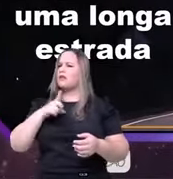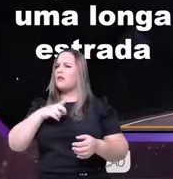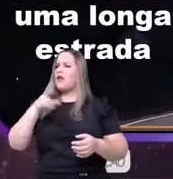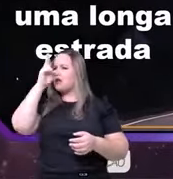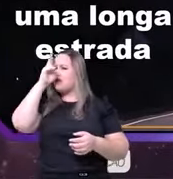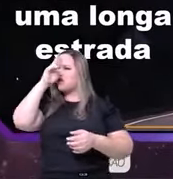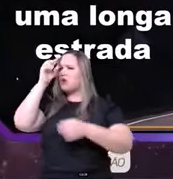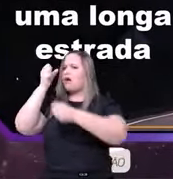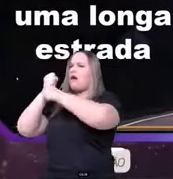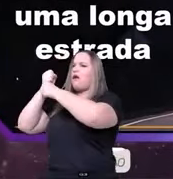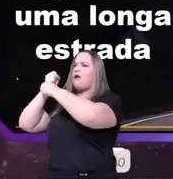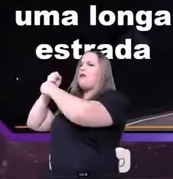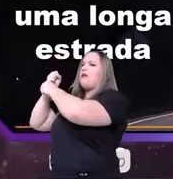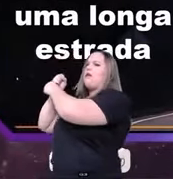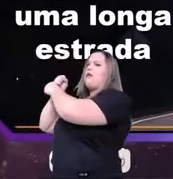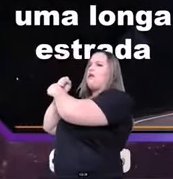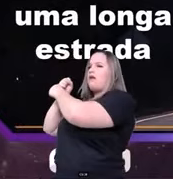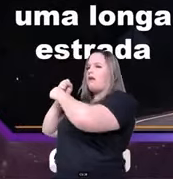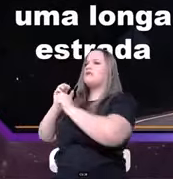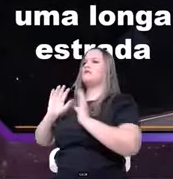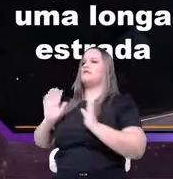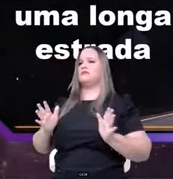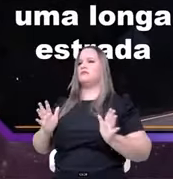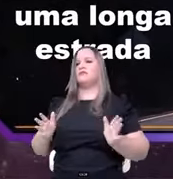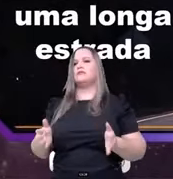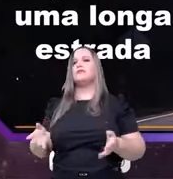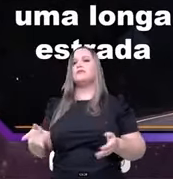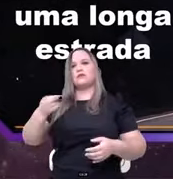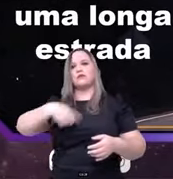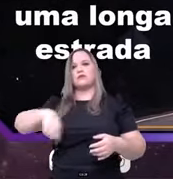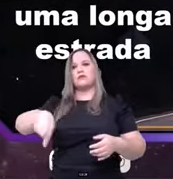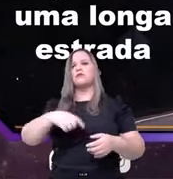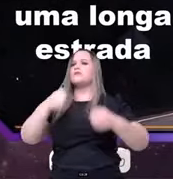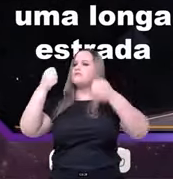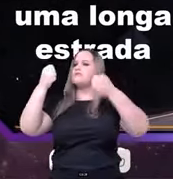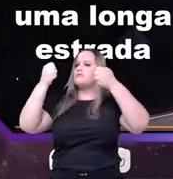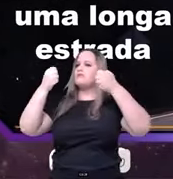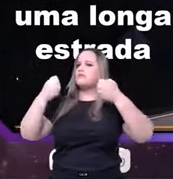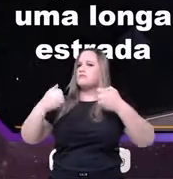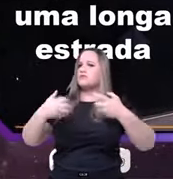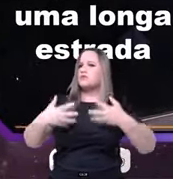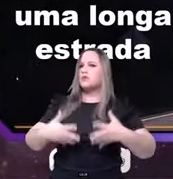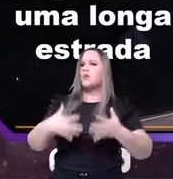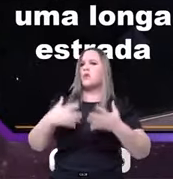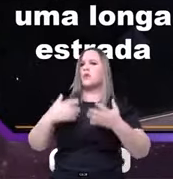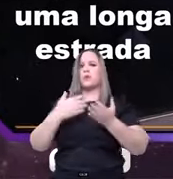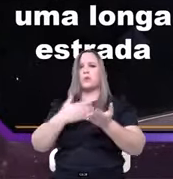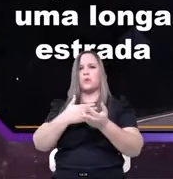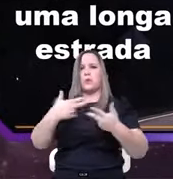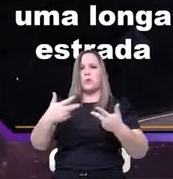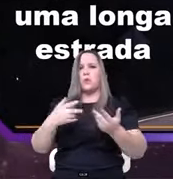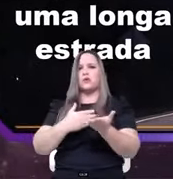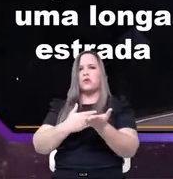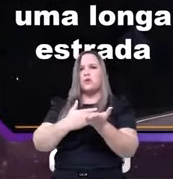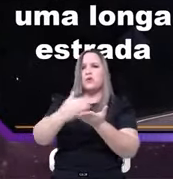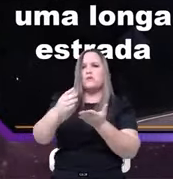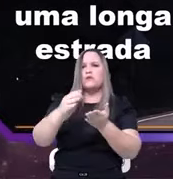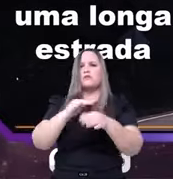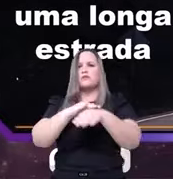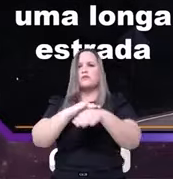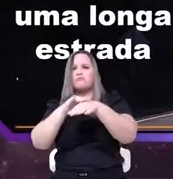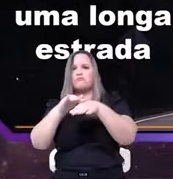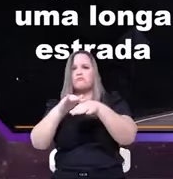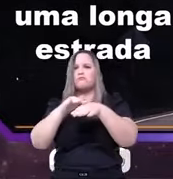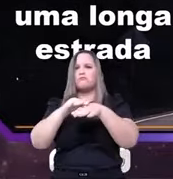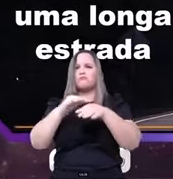já percorrida. Na verdade, nós podemos falar aí de iniciativas que começaram com a conversa sobre ágil, desde